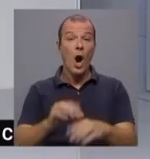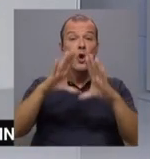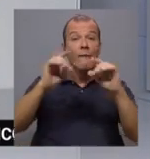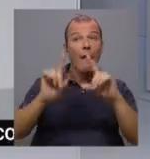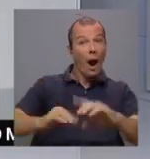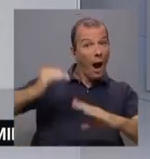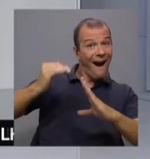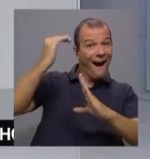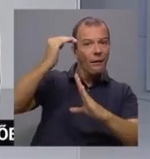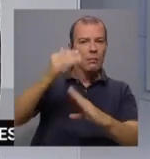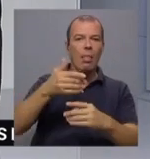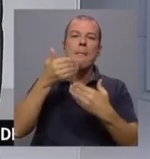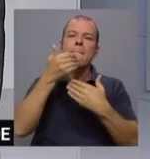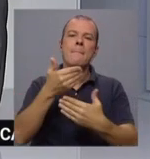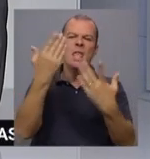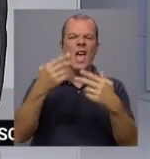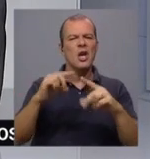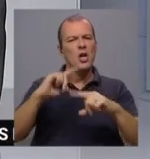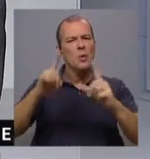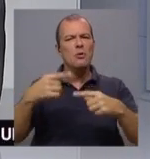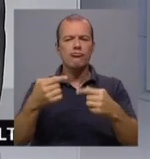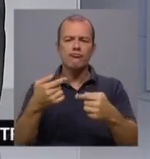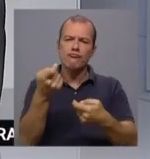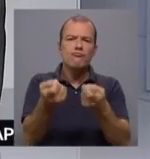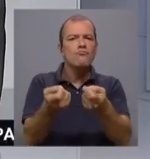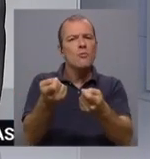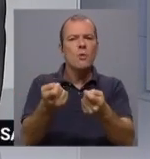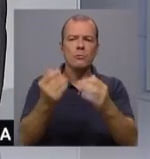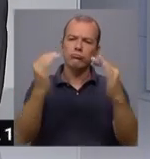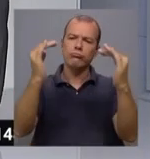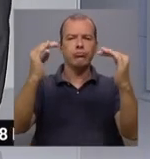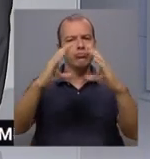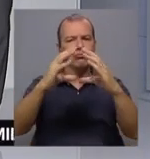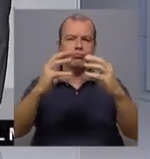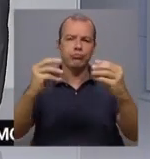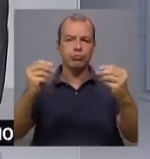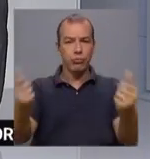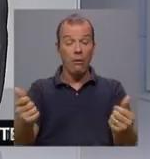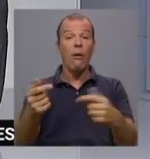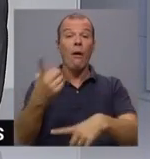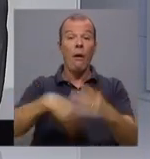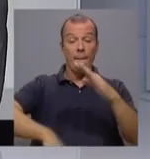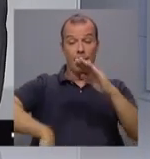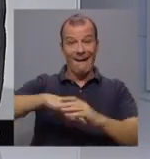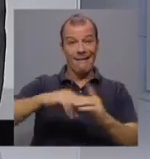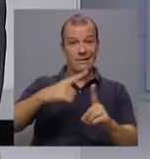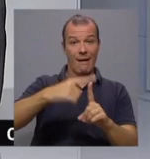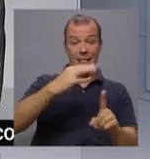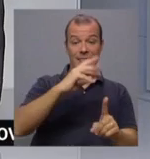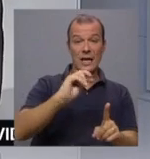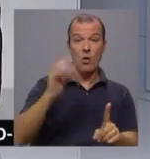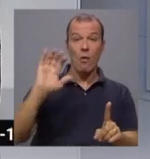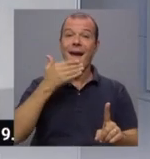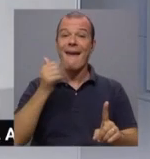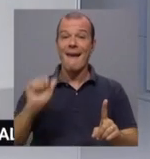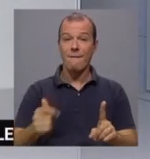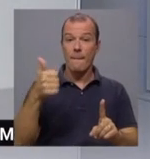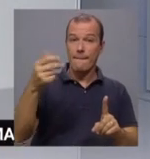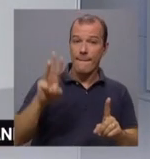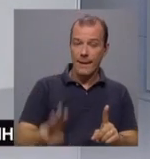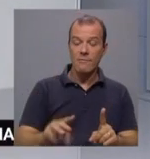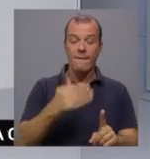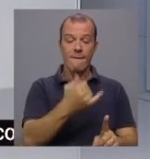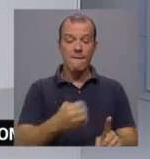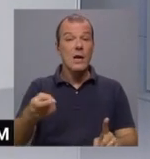agora mais durante o período da manhã, depois gradualmente a tornar-se a diminuir a nebulosidade. Máximas mais elevadas aqui, 31 para Évora e para Beja,